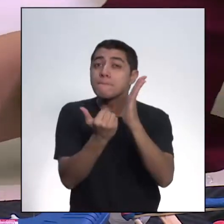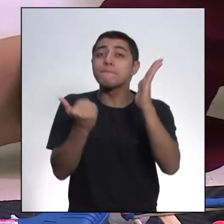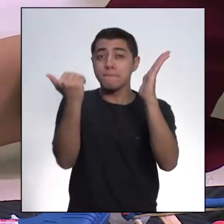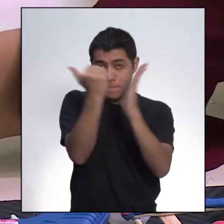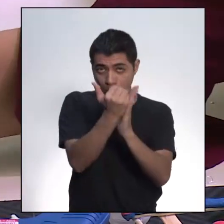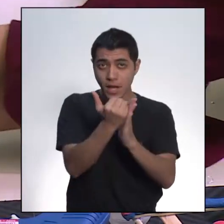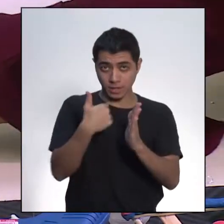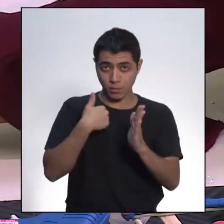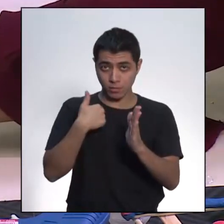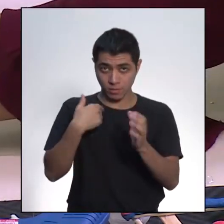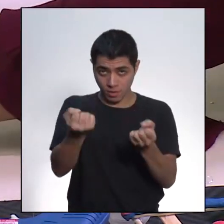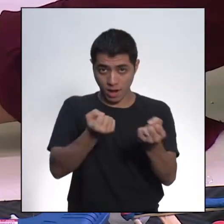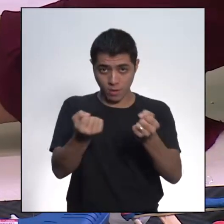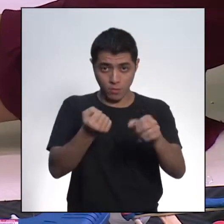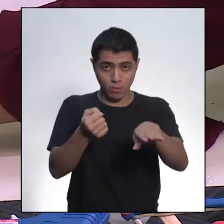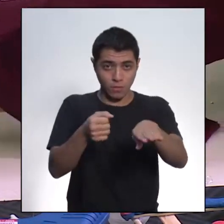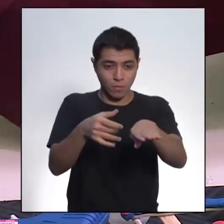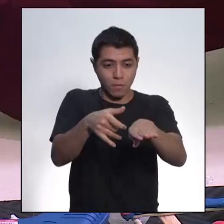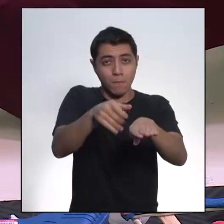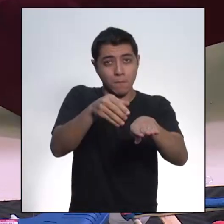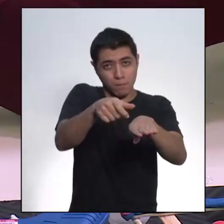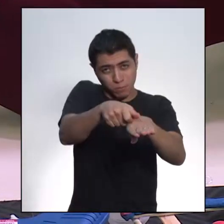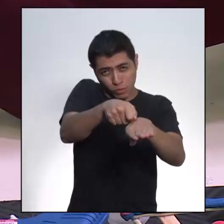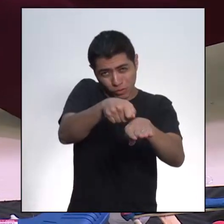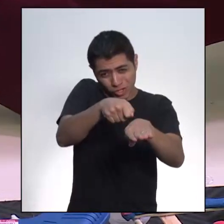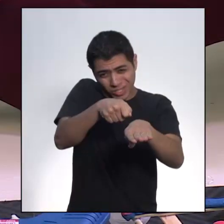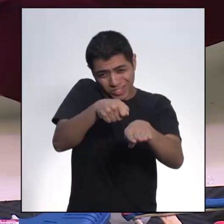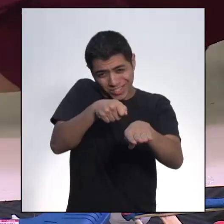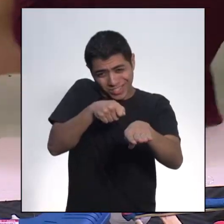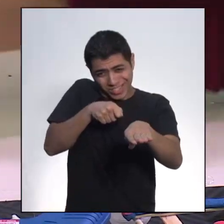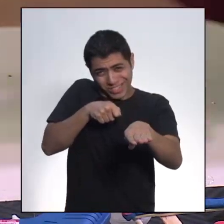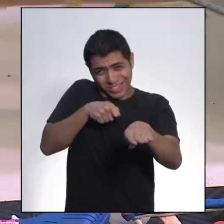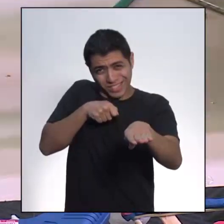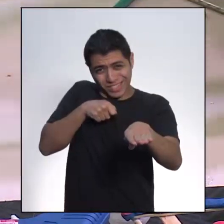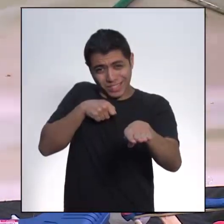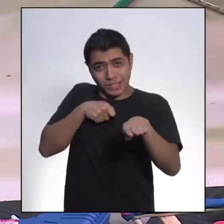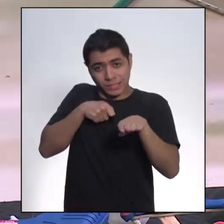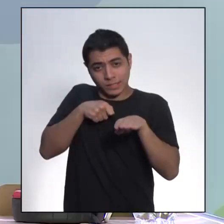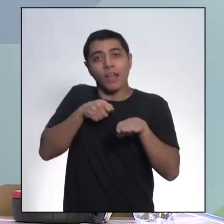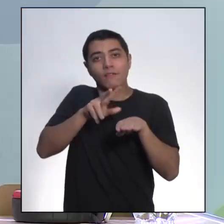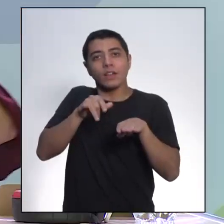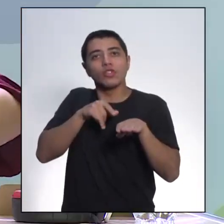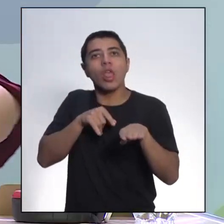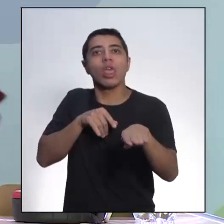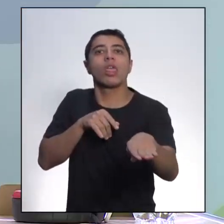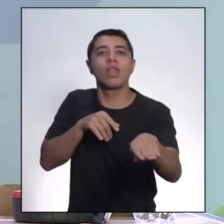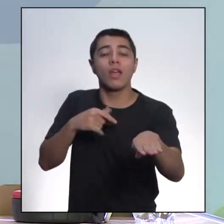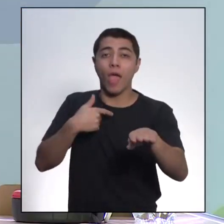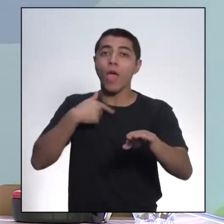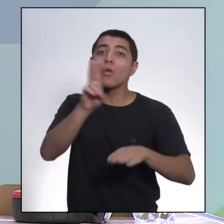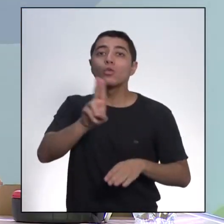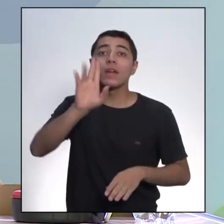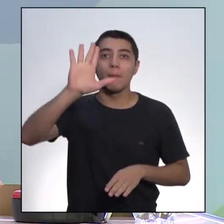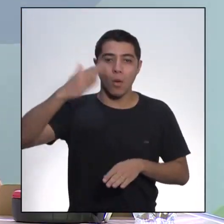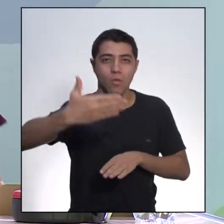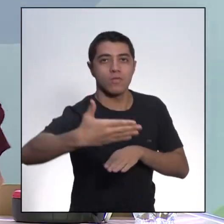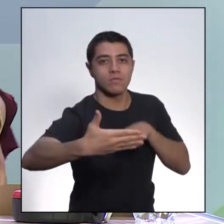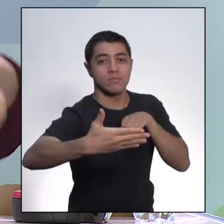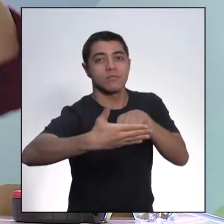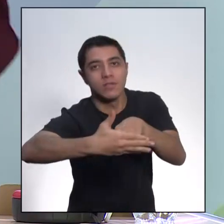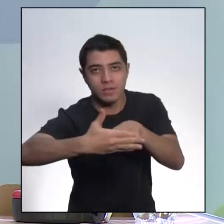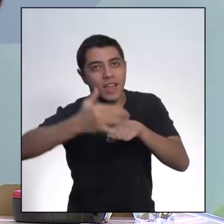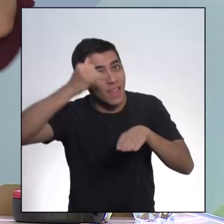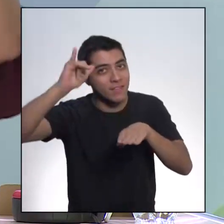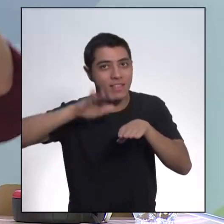e soltar, mais ele vai girar. Eu estou parando para ele não cair, porque vai quebrar. Eu trouxe um aqui para vocês verem, que